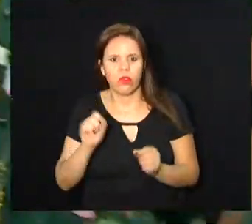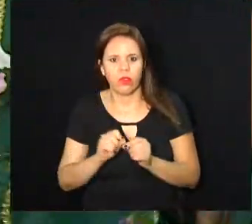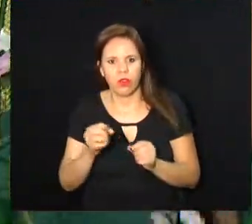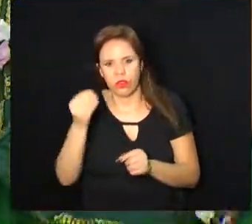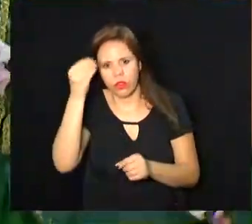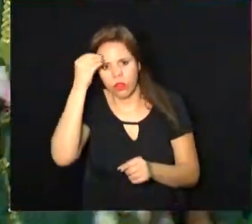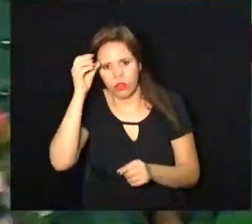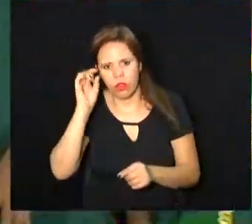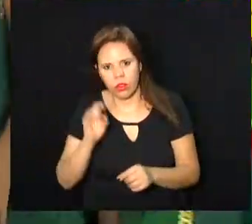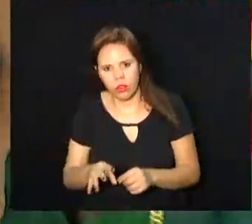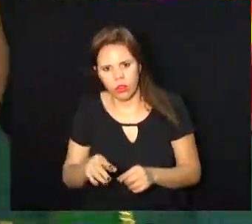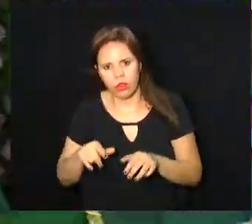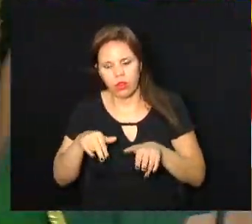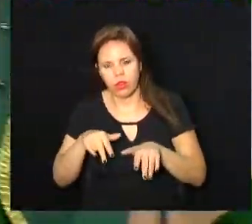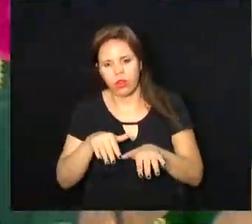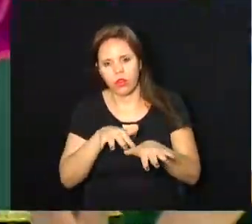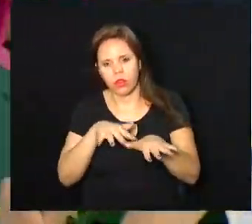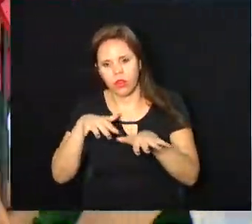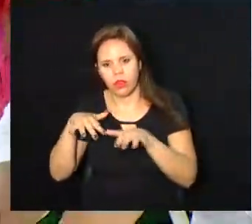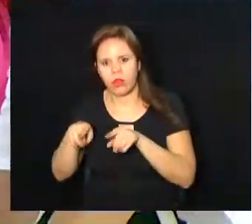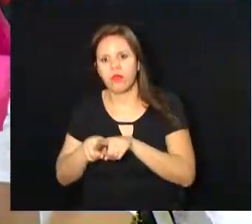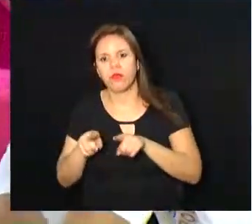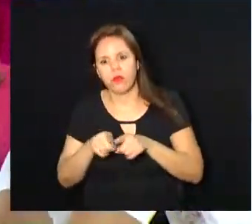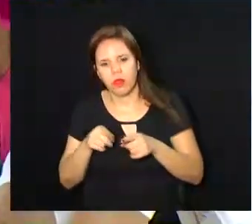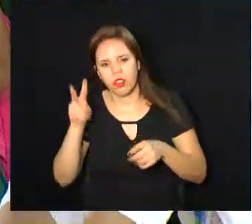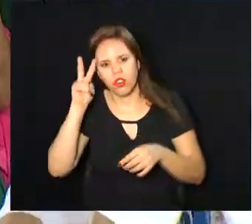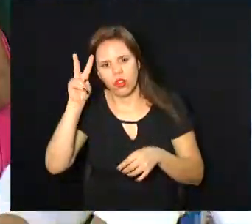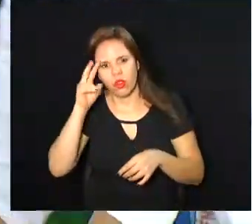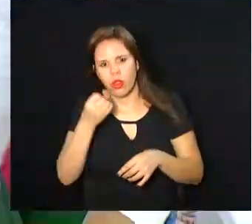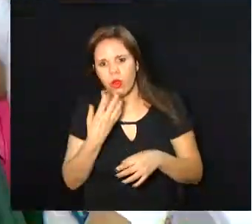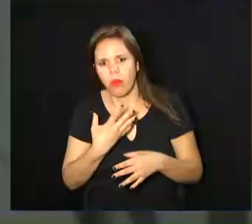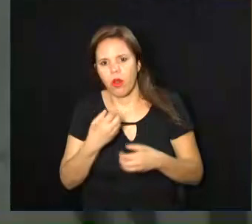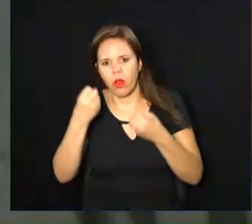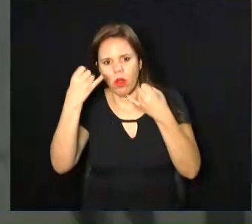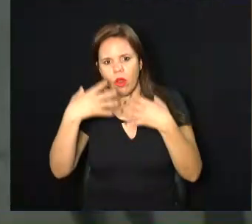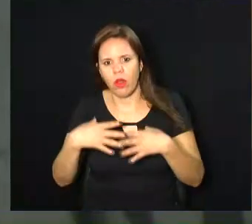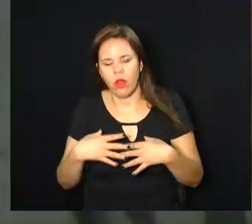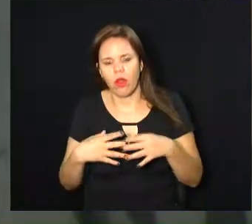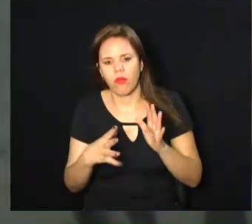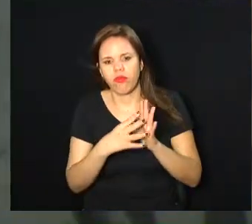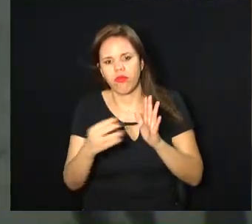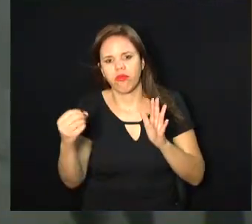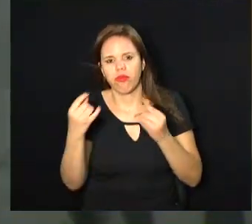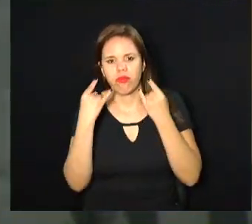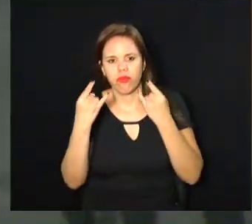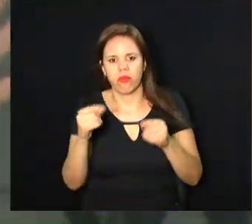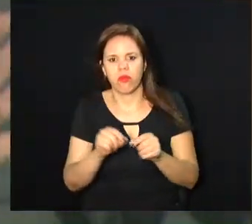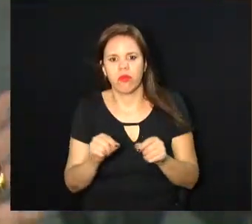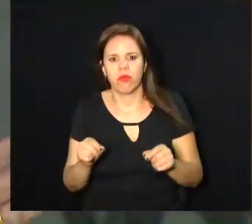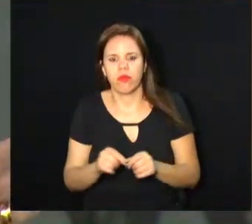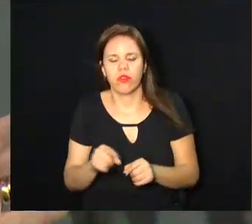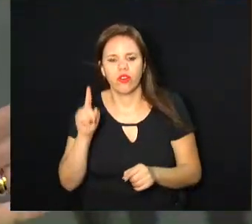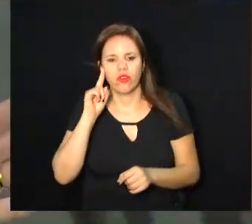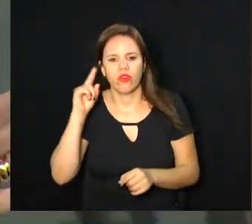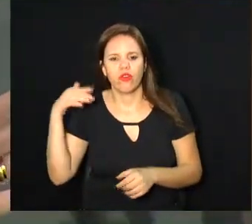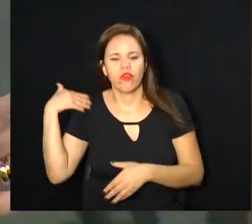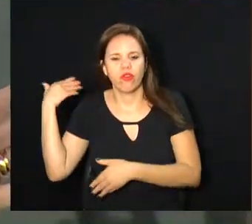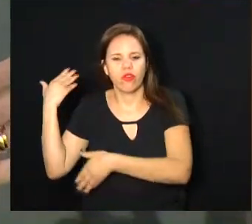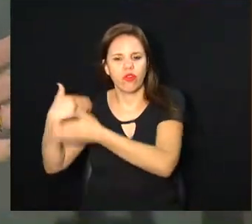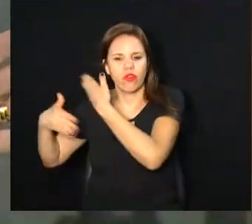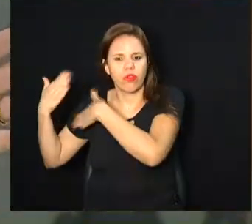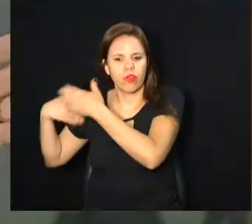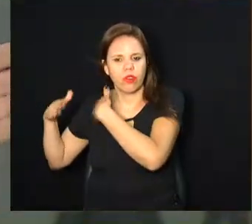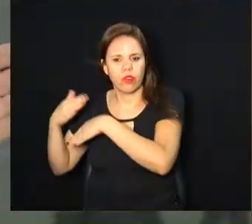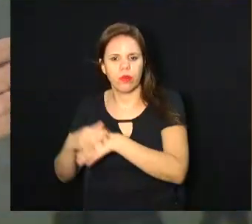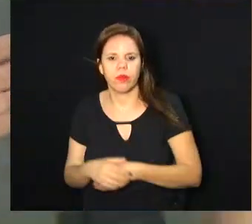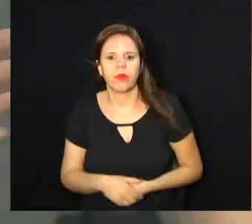marcado apenas pela caminhada. Teve muita história boa que serviu de inspiração. Um belo dia,